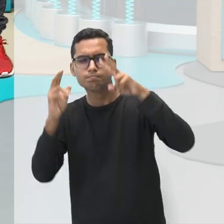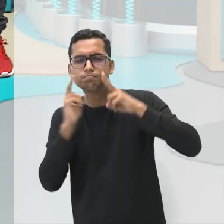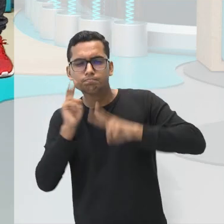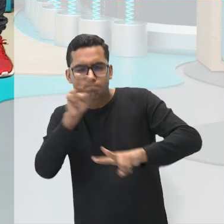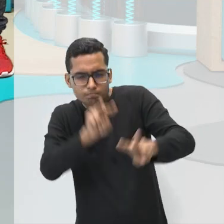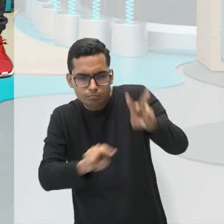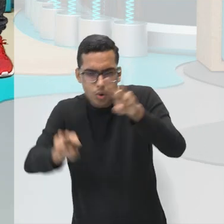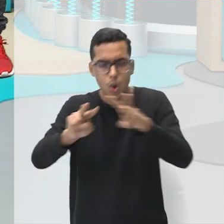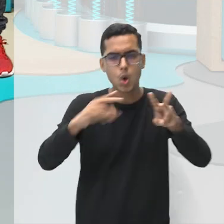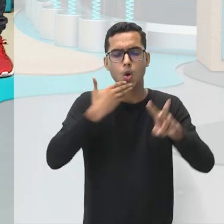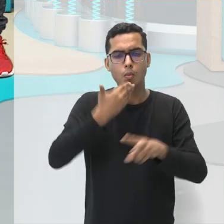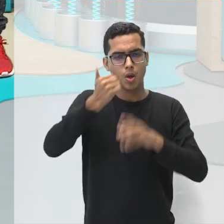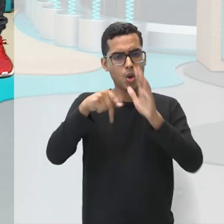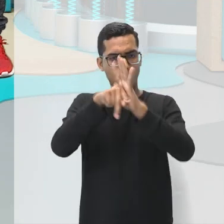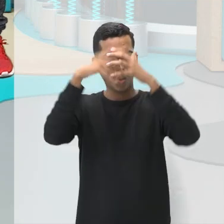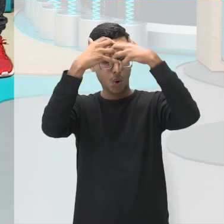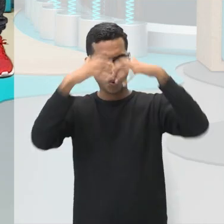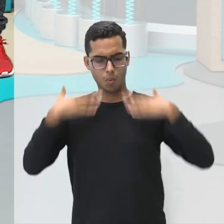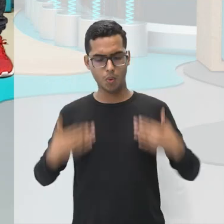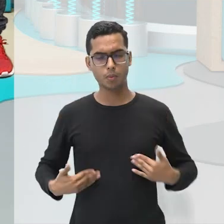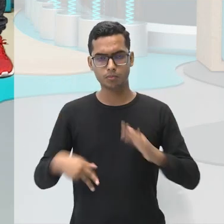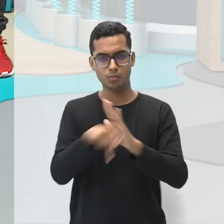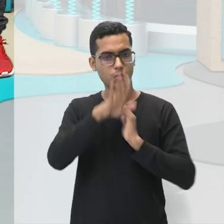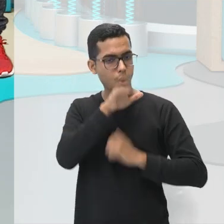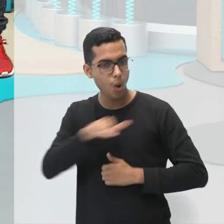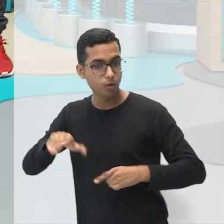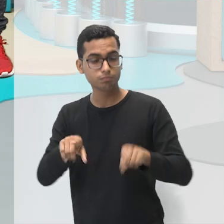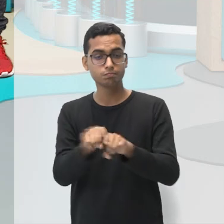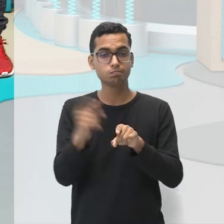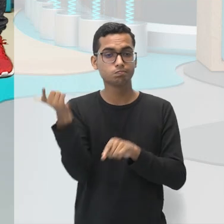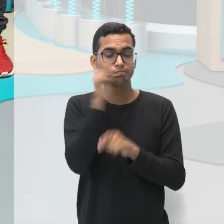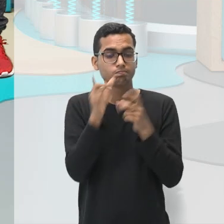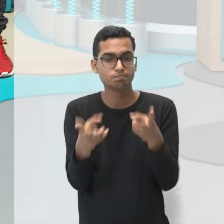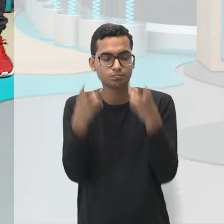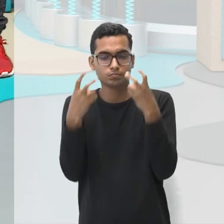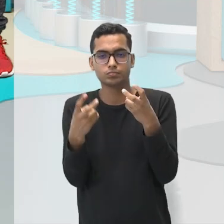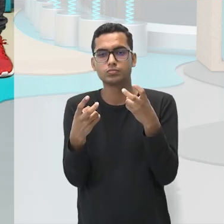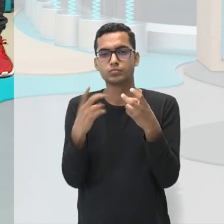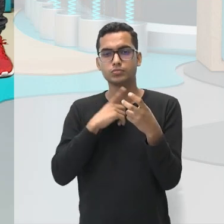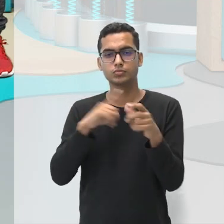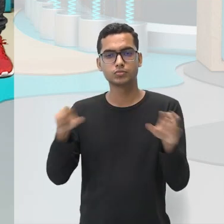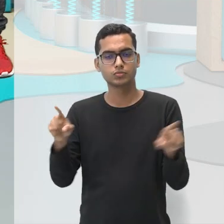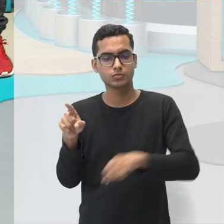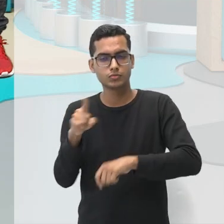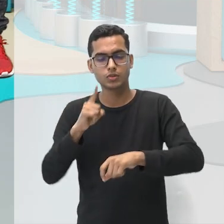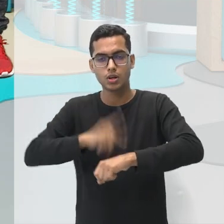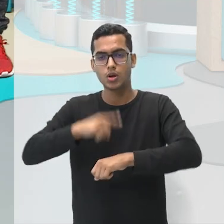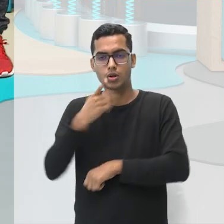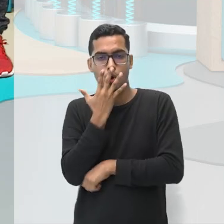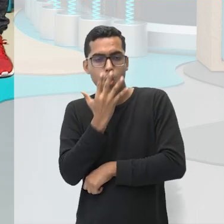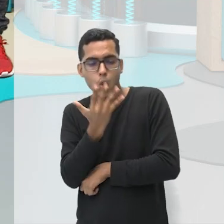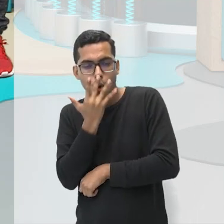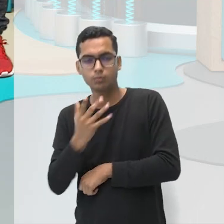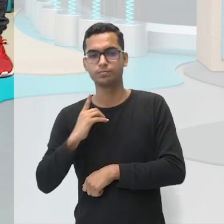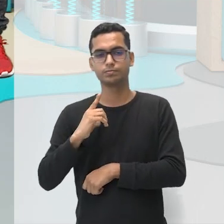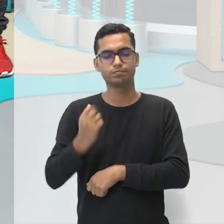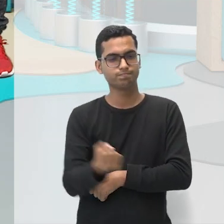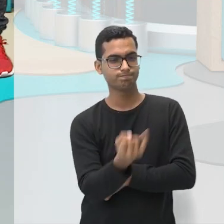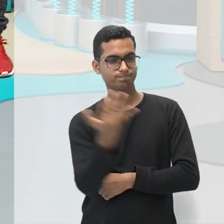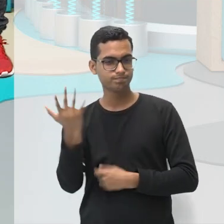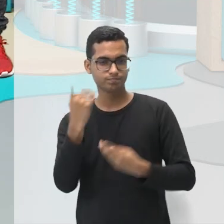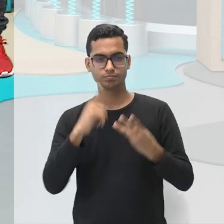visiomotora das crianças e ele auxilia aí na identificação de cores, na relação entre um número e quantidade,